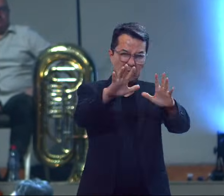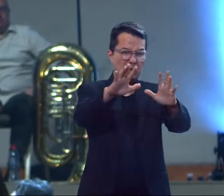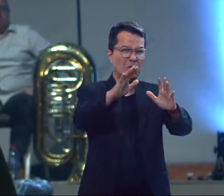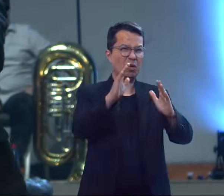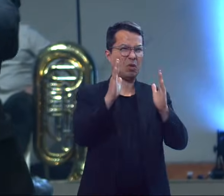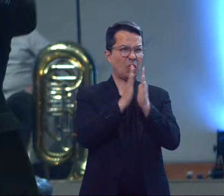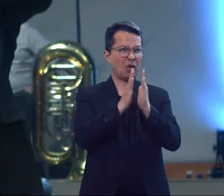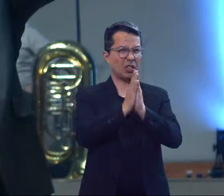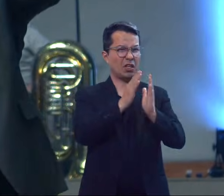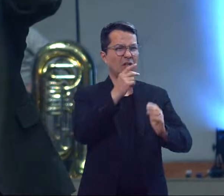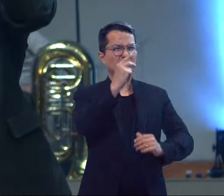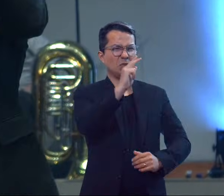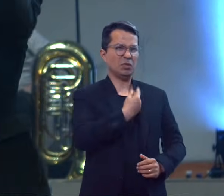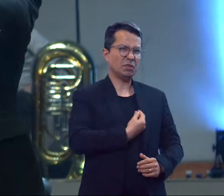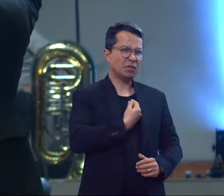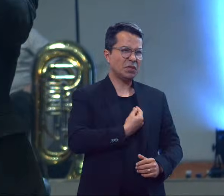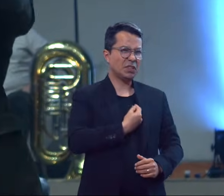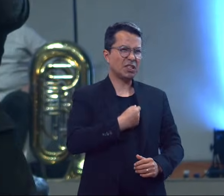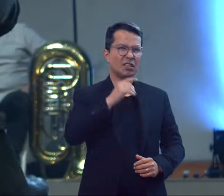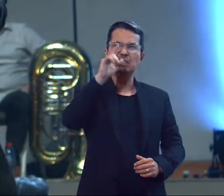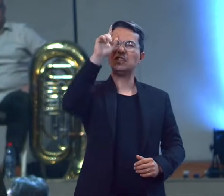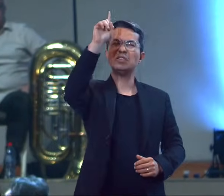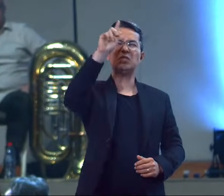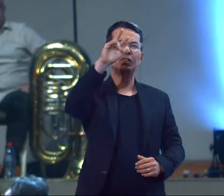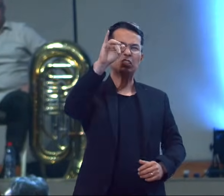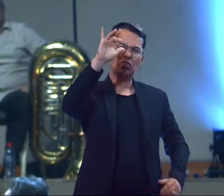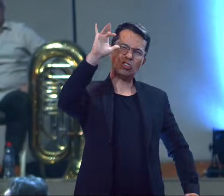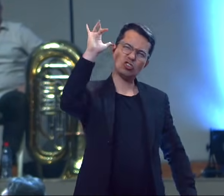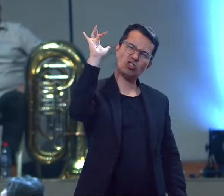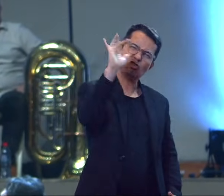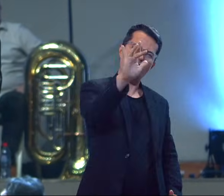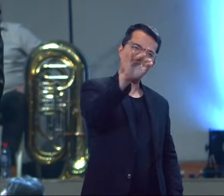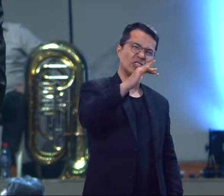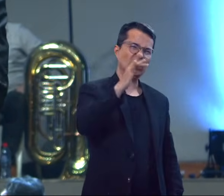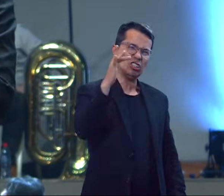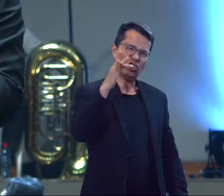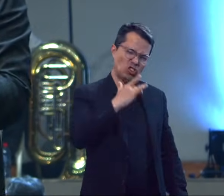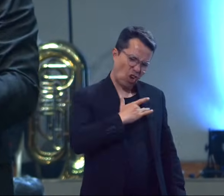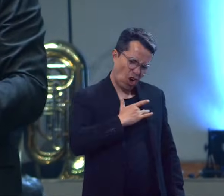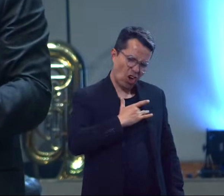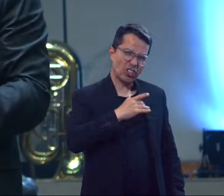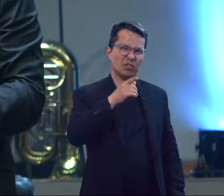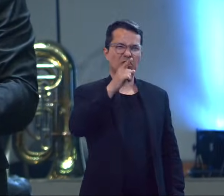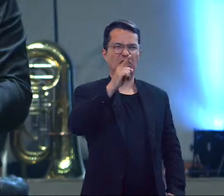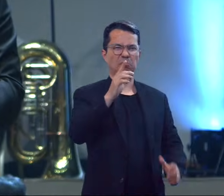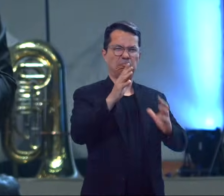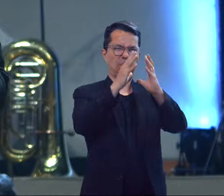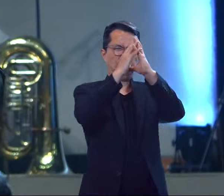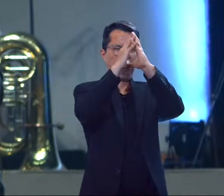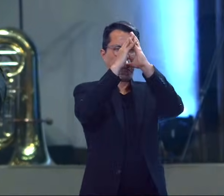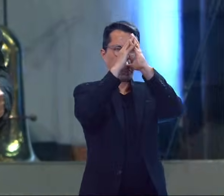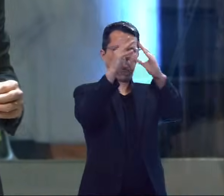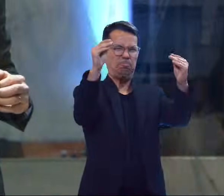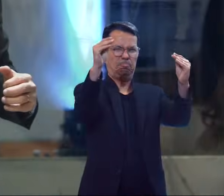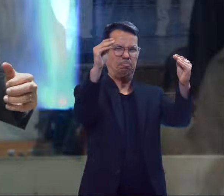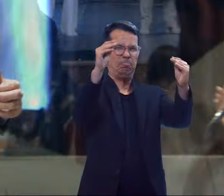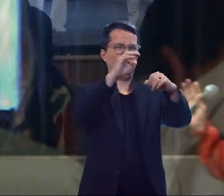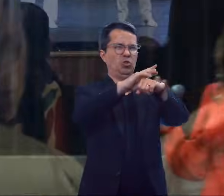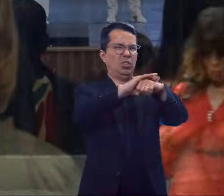teu toque, ele sinta a tua graça, a tua intervenção. Ora agora onde você está aí.